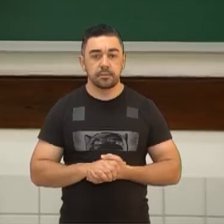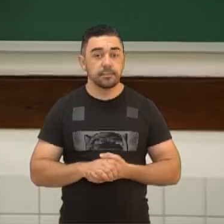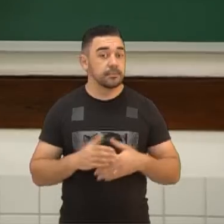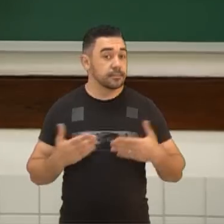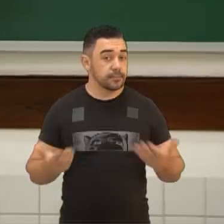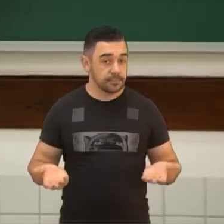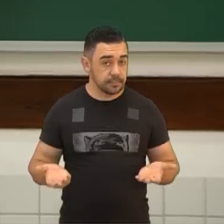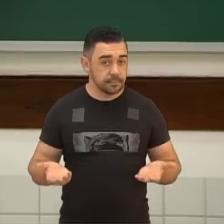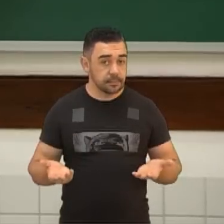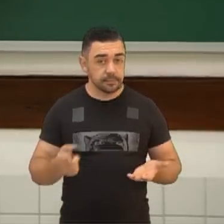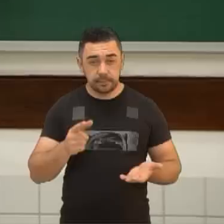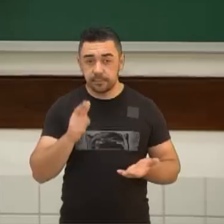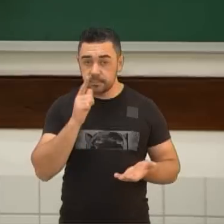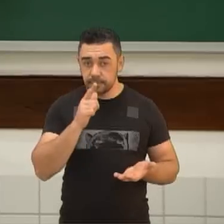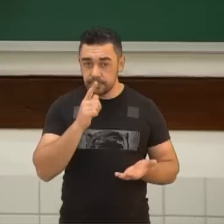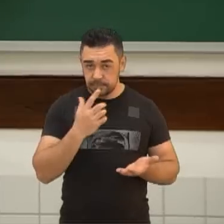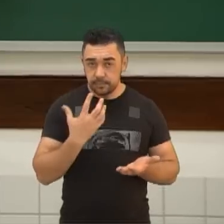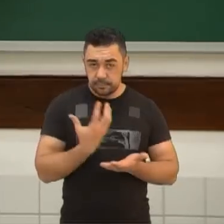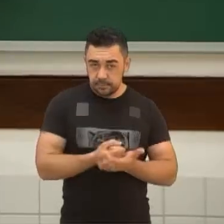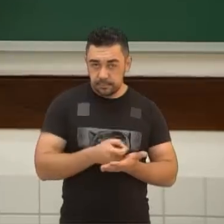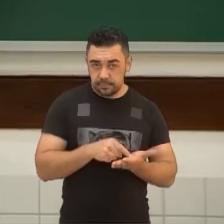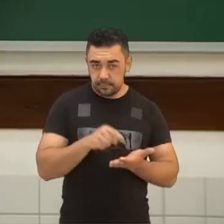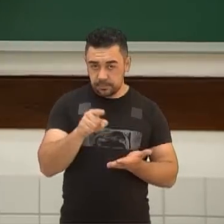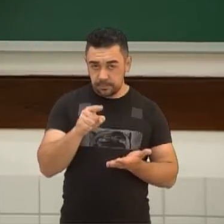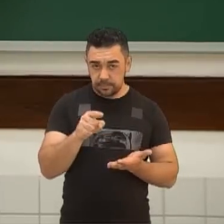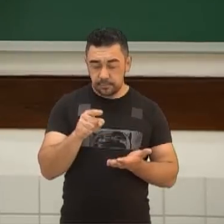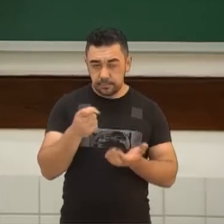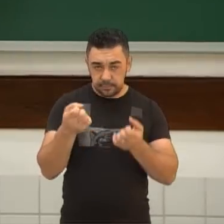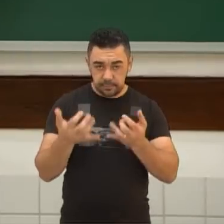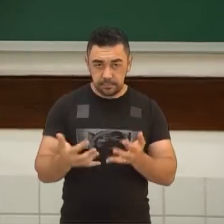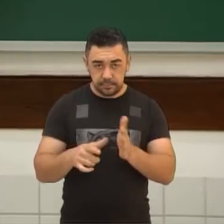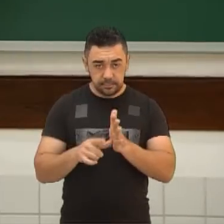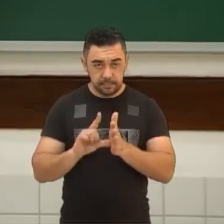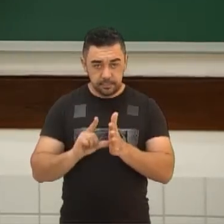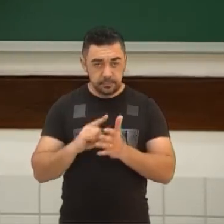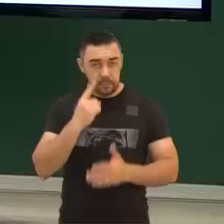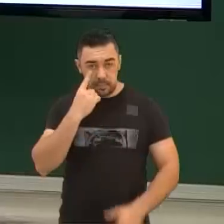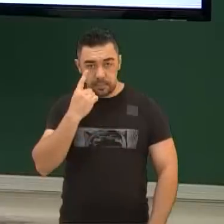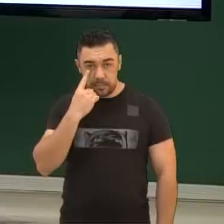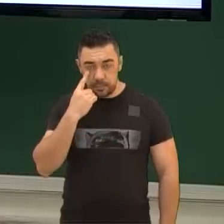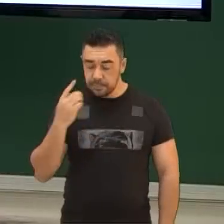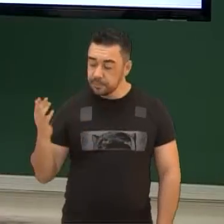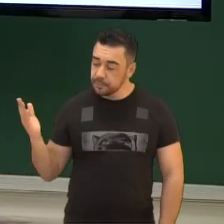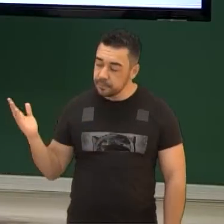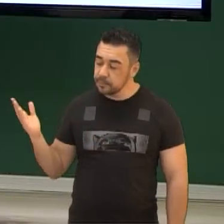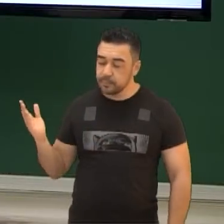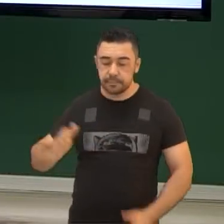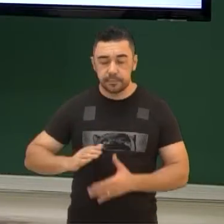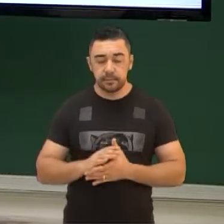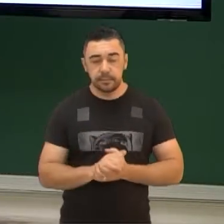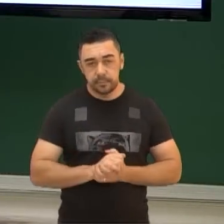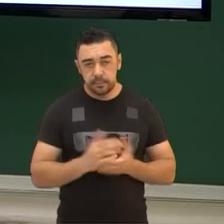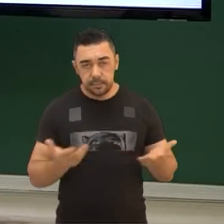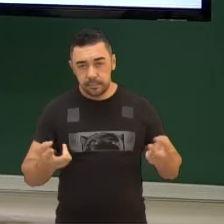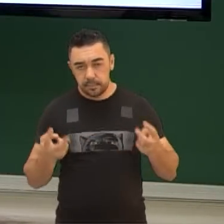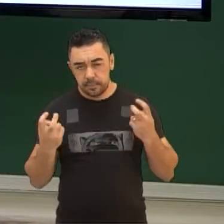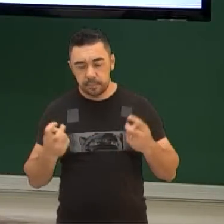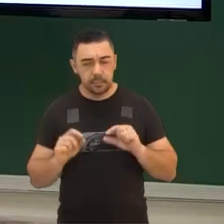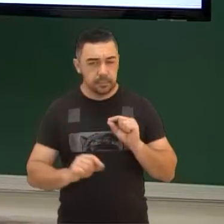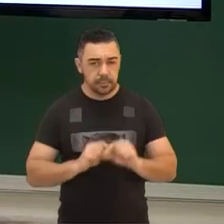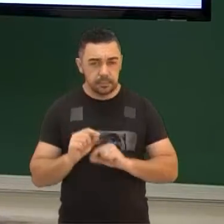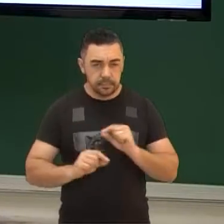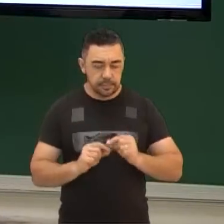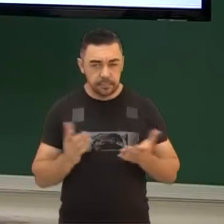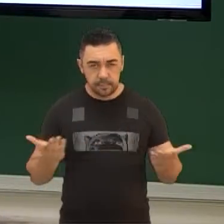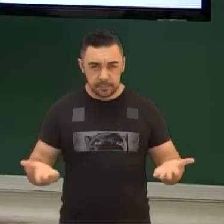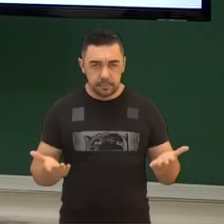E aí, pessoal, conseguiram registrar? Que a professora tinha até falado anteriormente? Então, olha só, o que nós podemos observar? Então, que